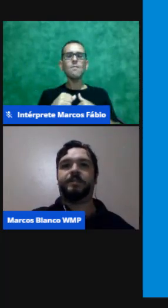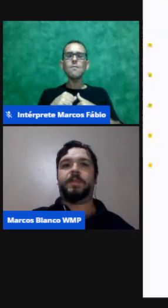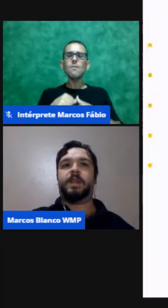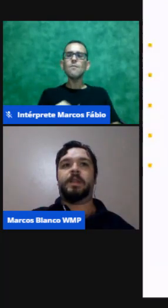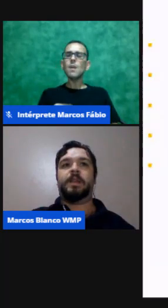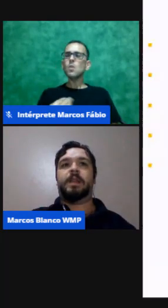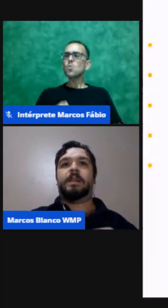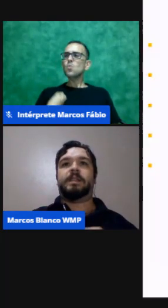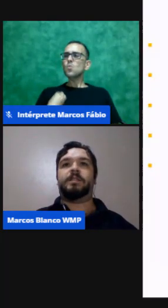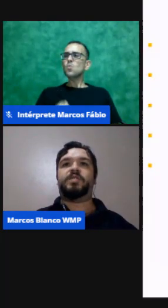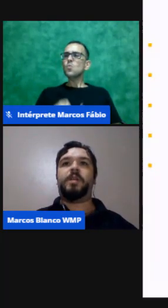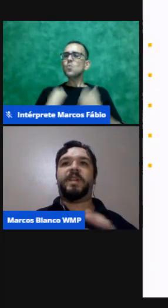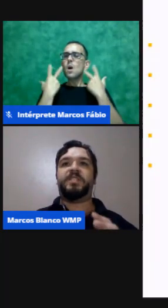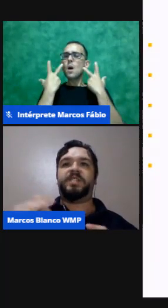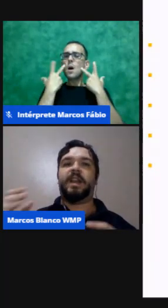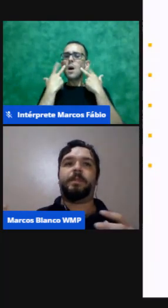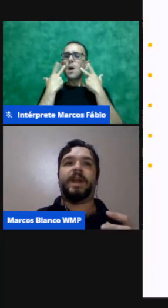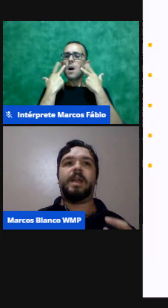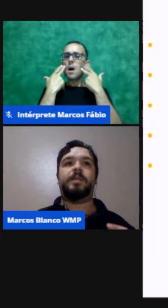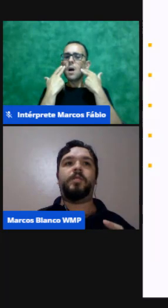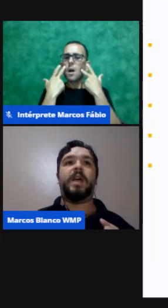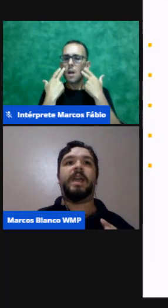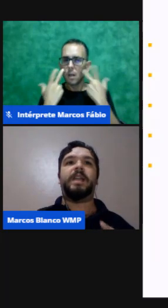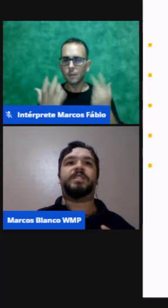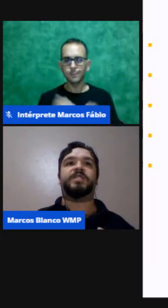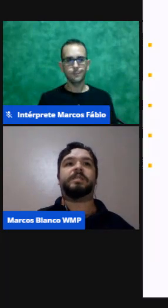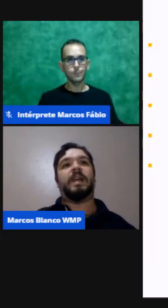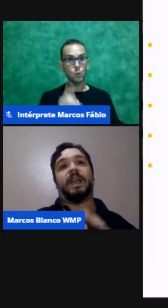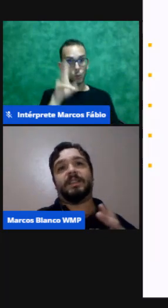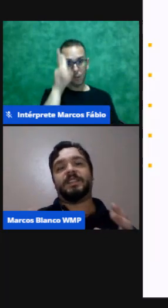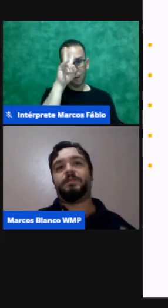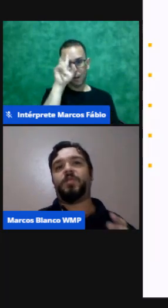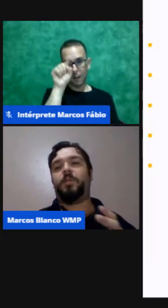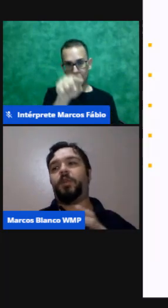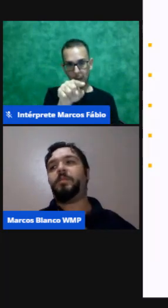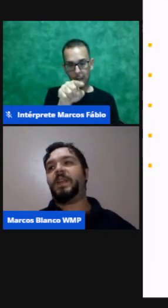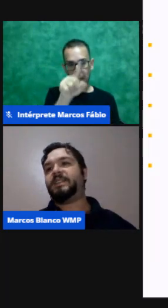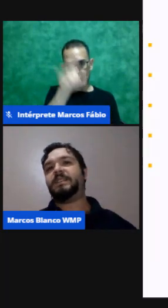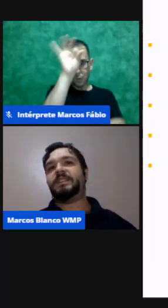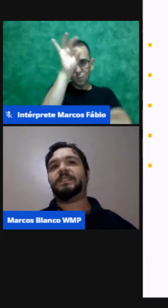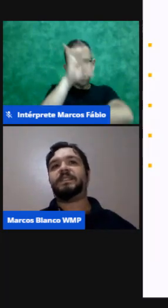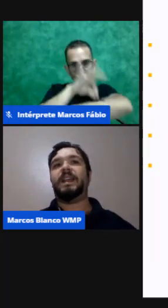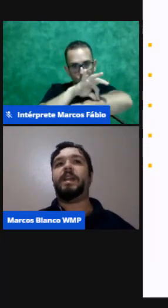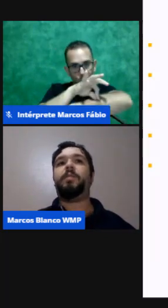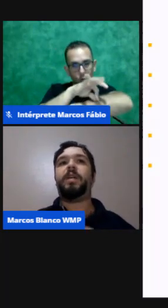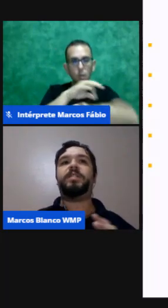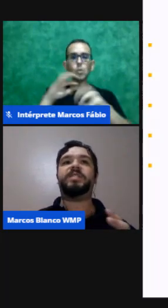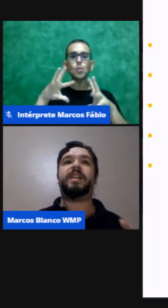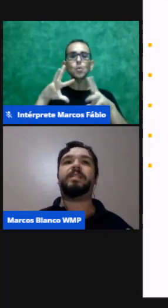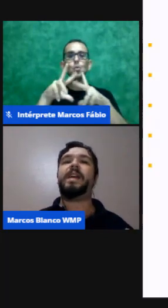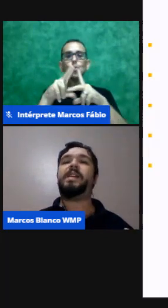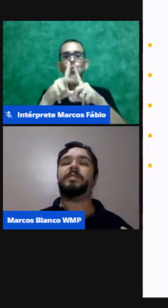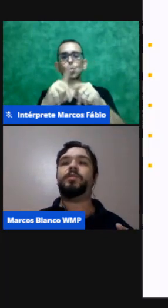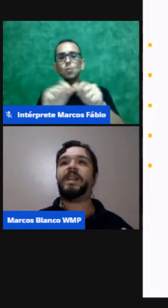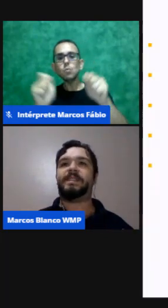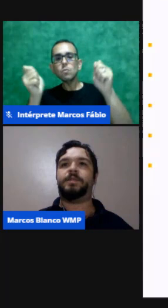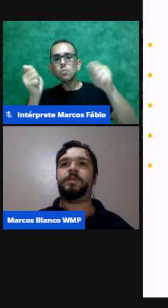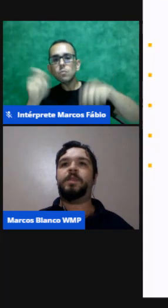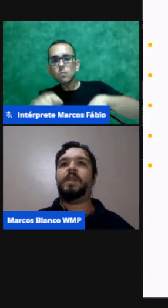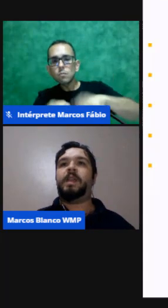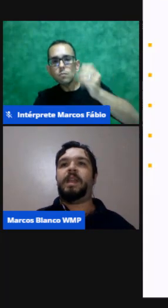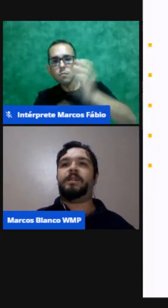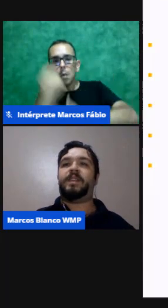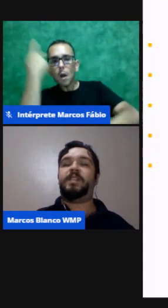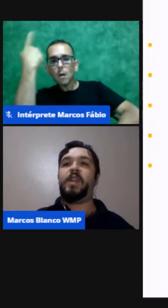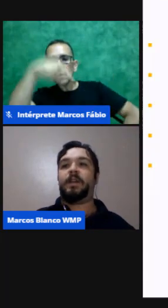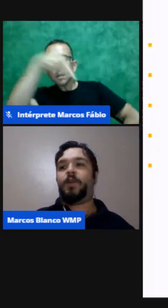a gente. Então, só para a gente relembrar, o Aedes aegypti, como o nome dele já diz, ele não é originário no